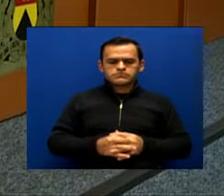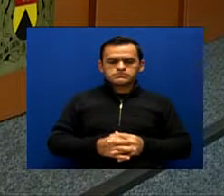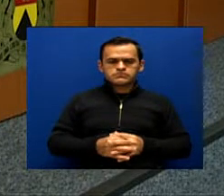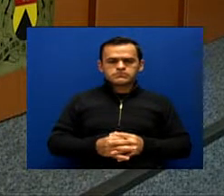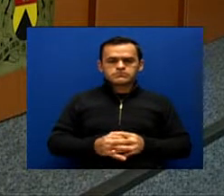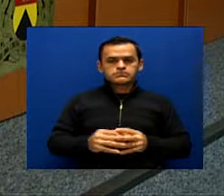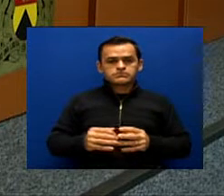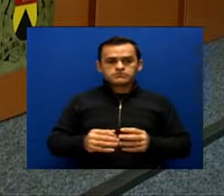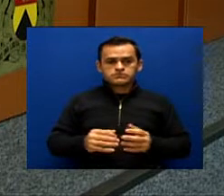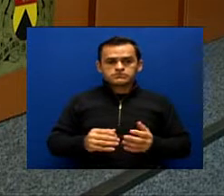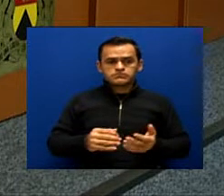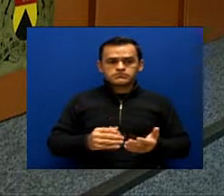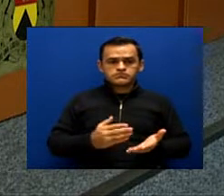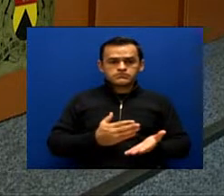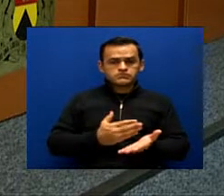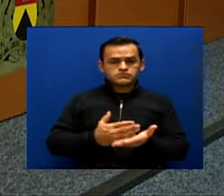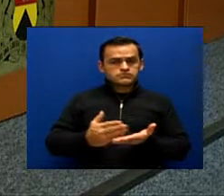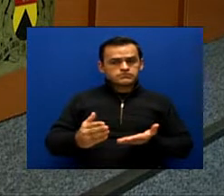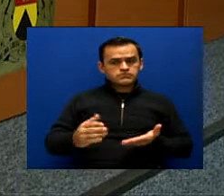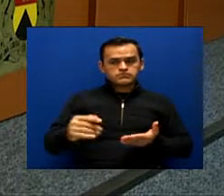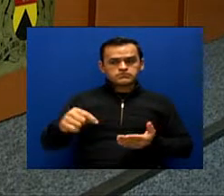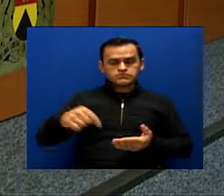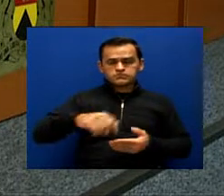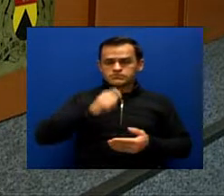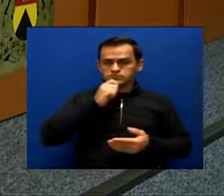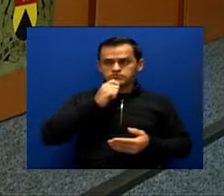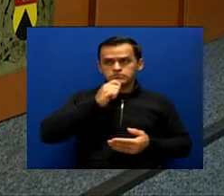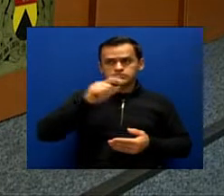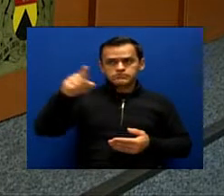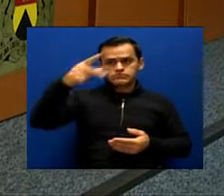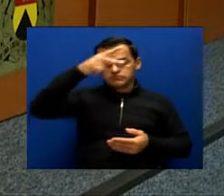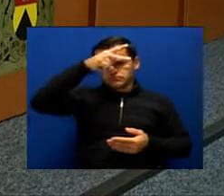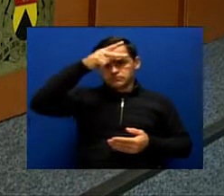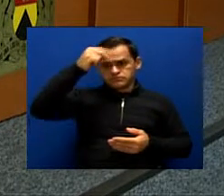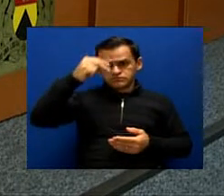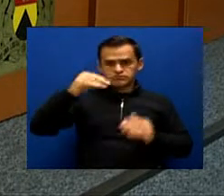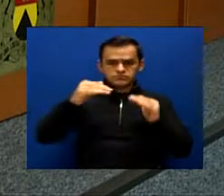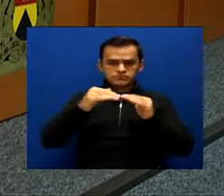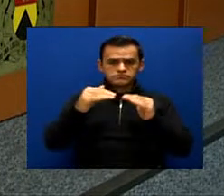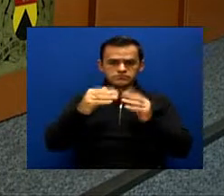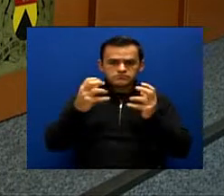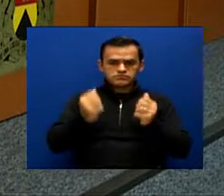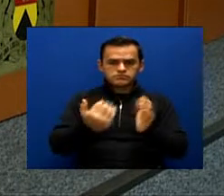Não, está entrando agora não, né? O prefeito concordou com a emenda.